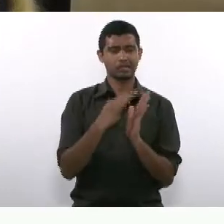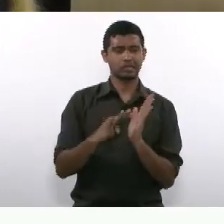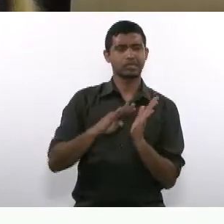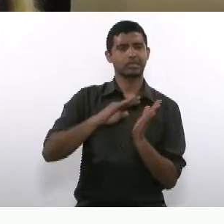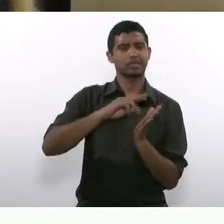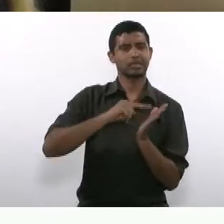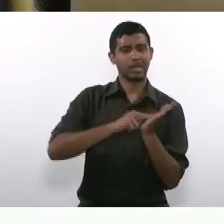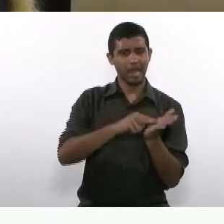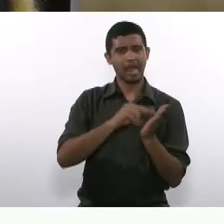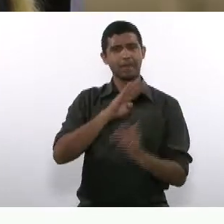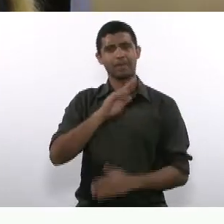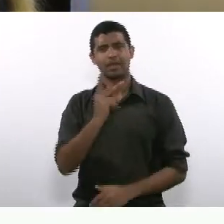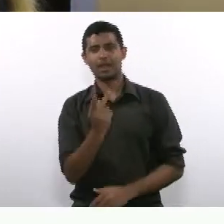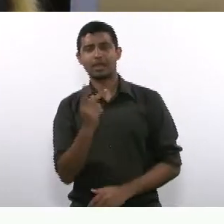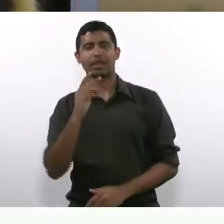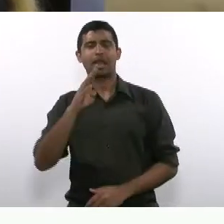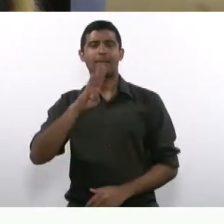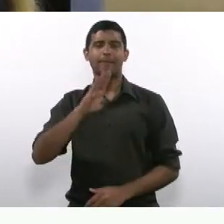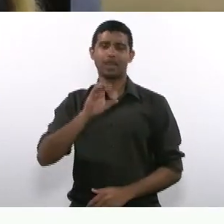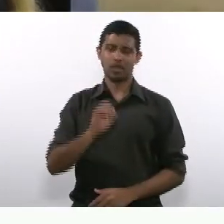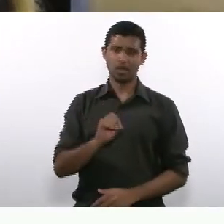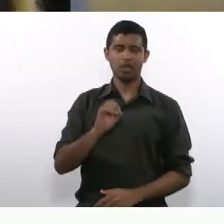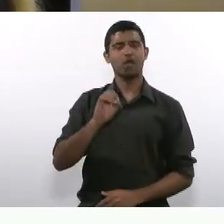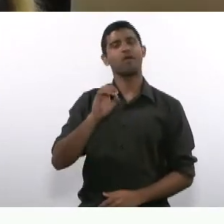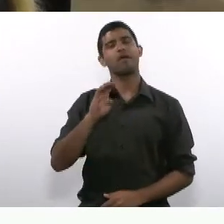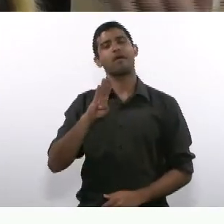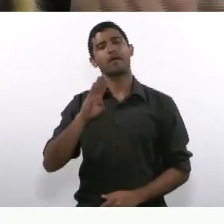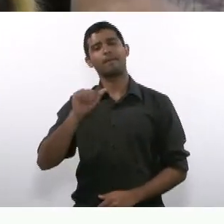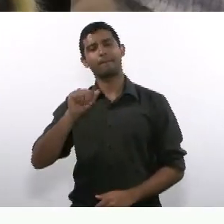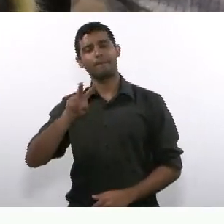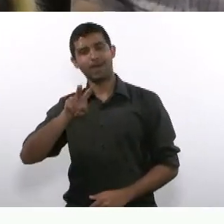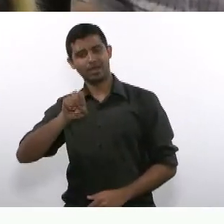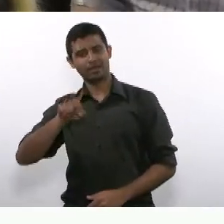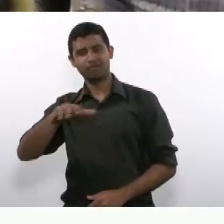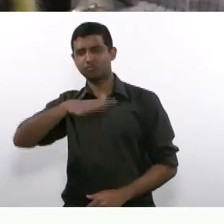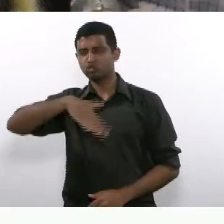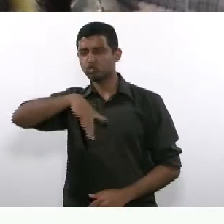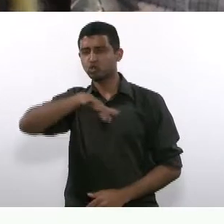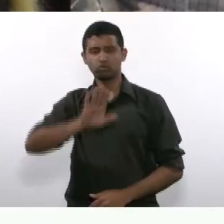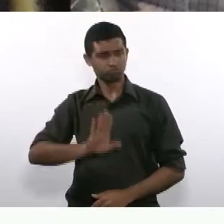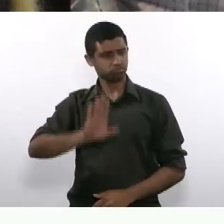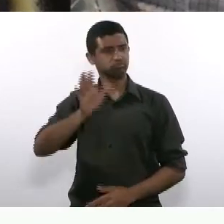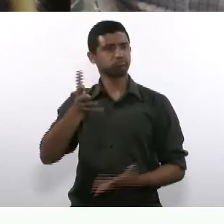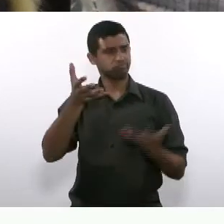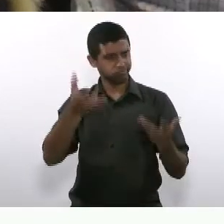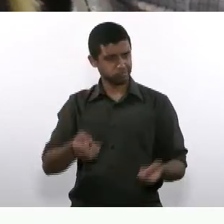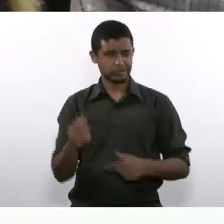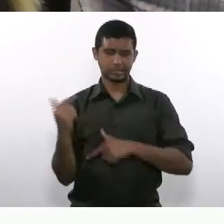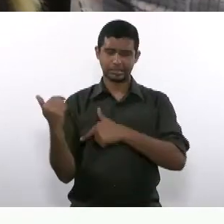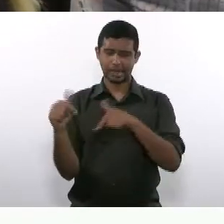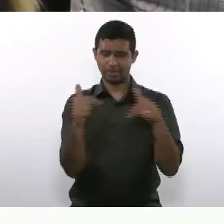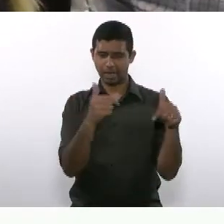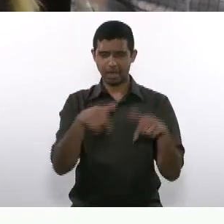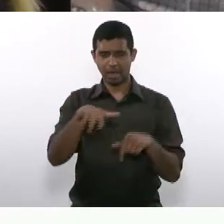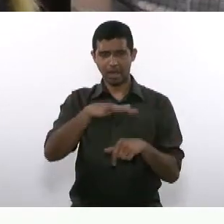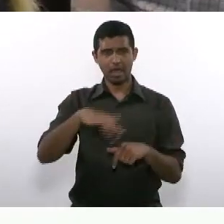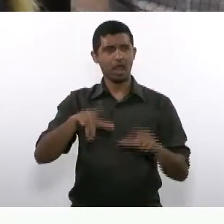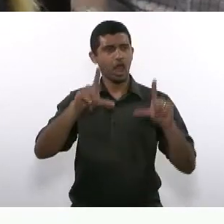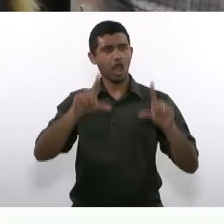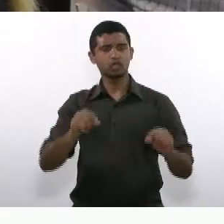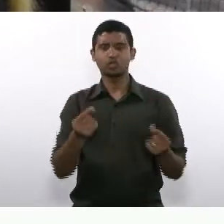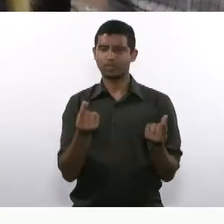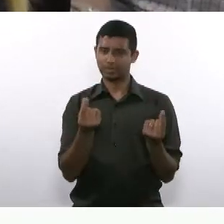Apresenta, a BOC, a BAV, se comprometendo em todos eles trabalharem nas suas atividades, reduzindo